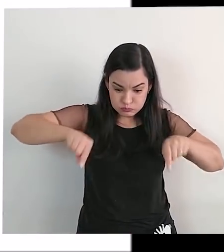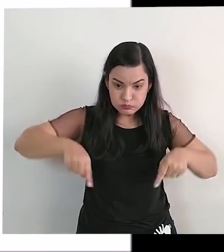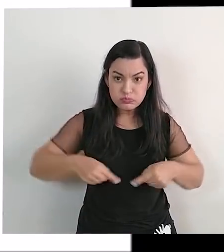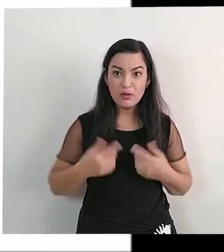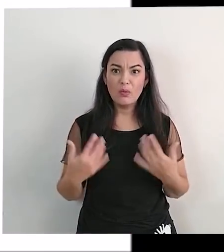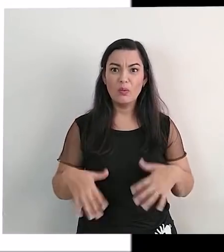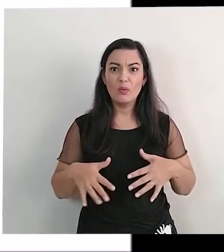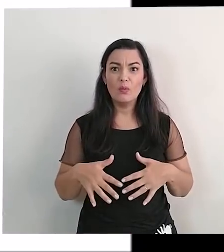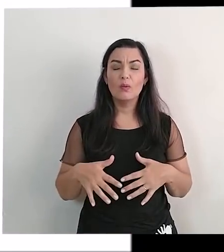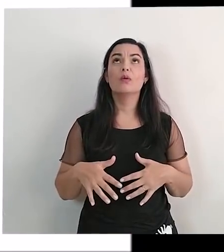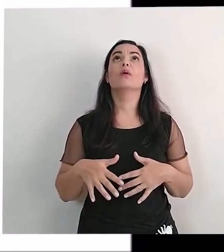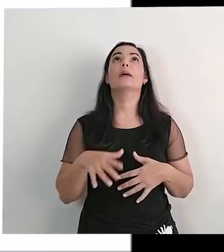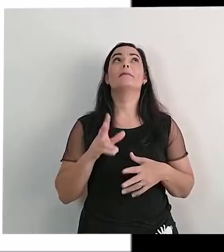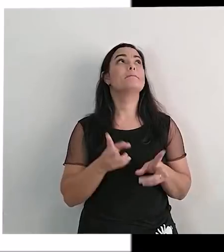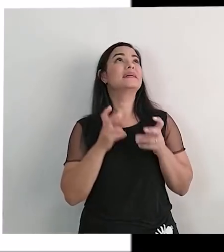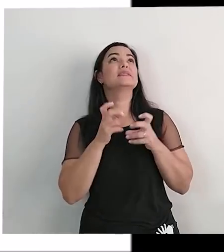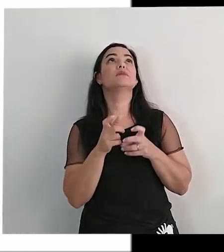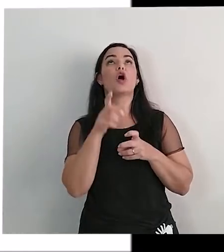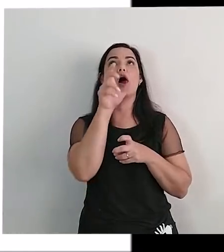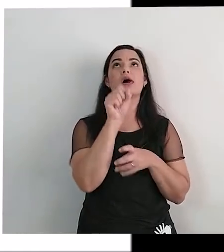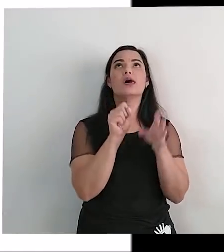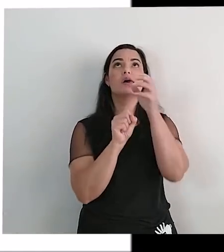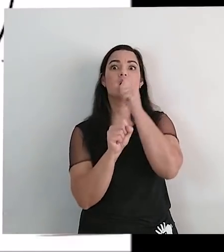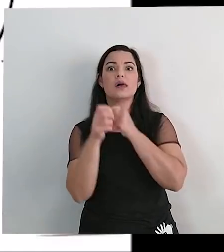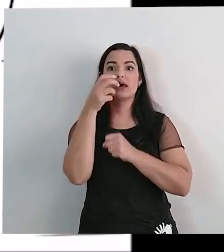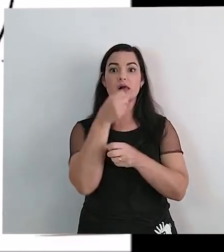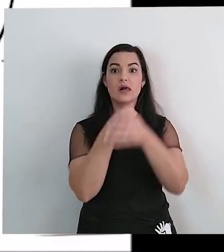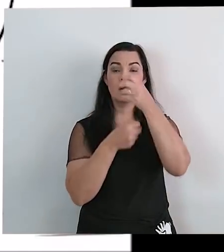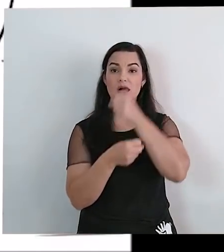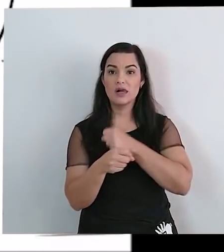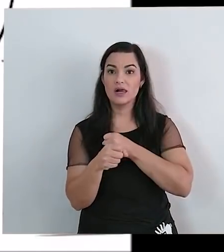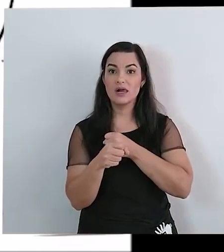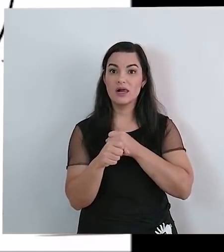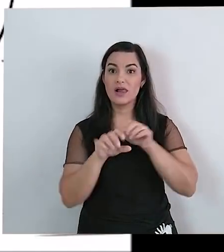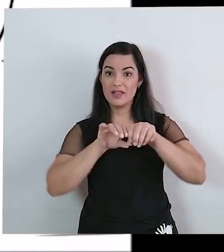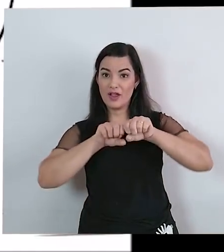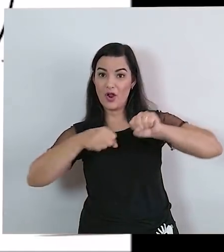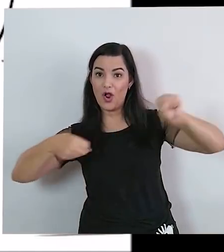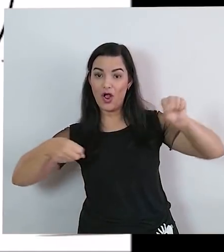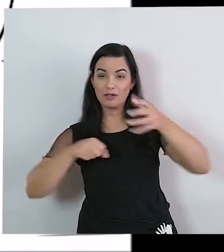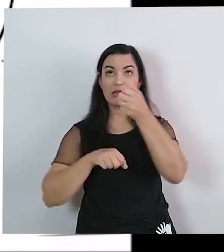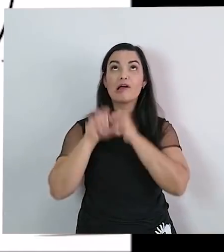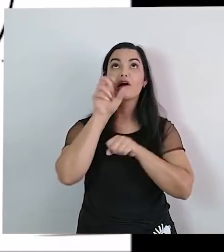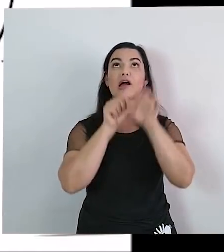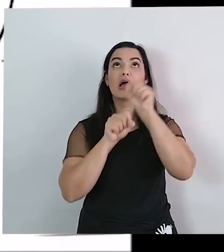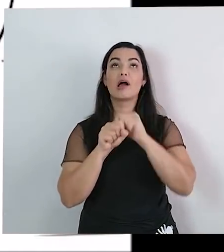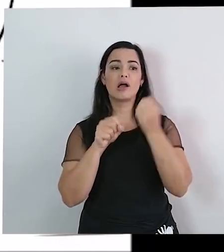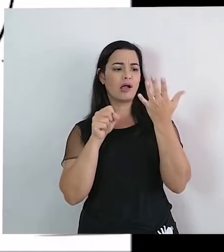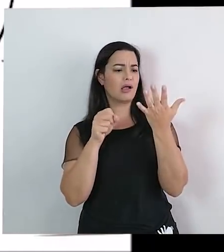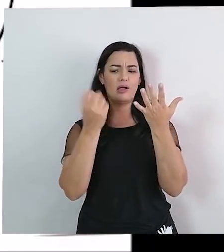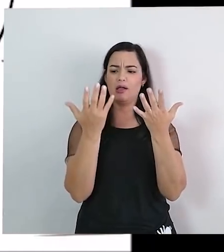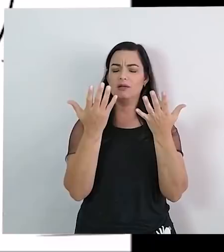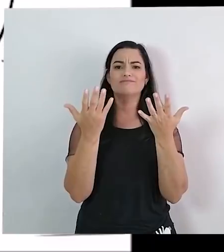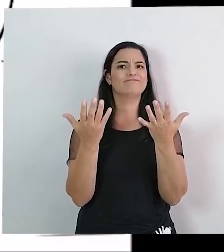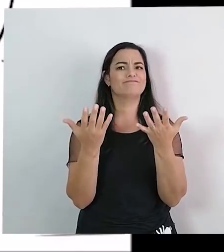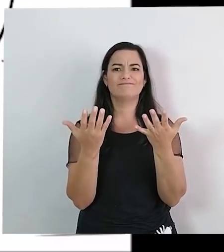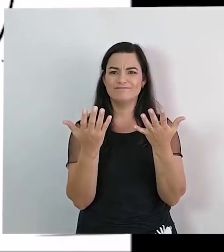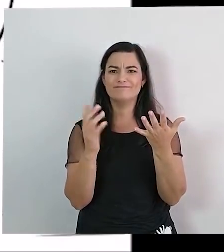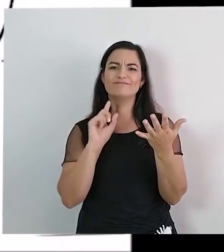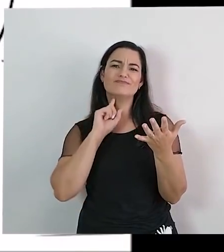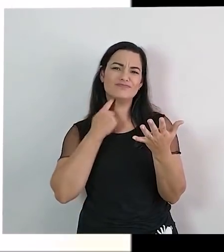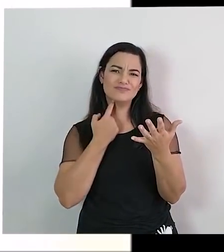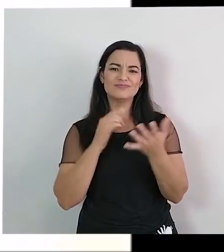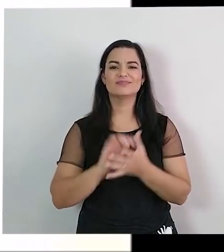Ops, uma corda. Subiu na corda. O gato não viu que as patinhas sujou.